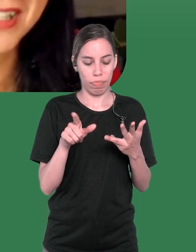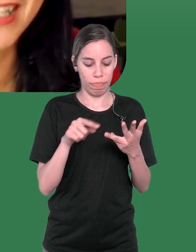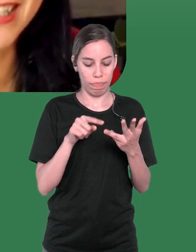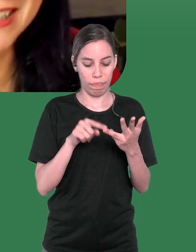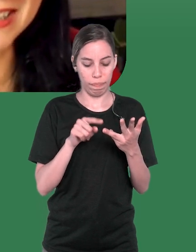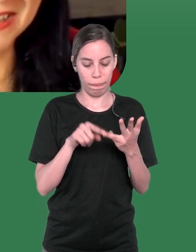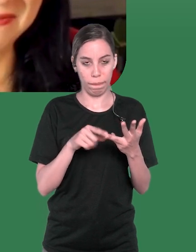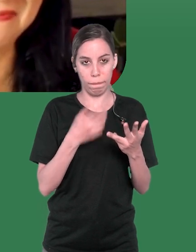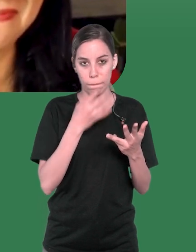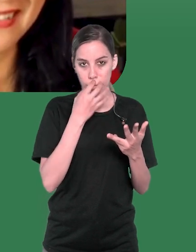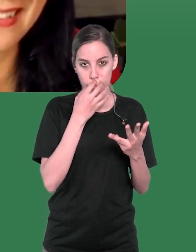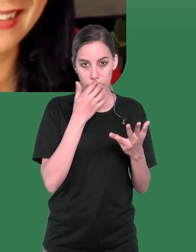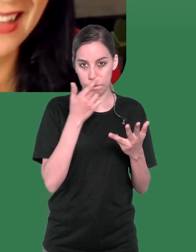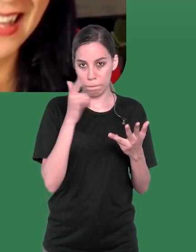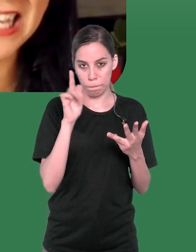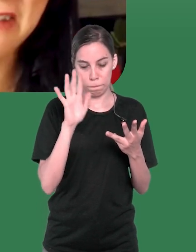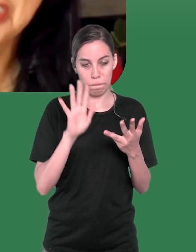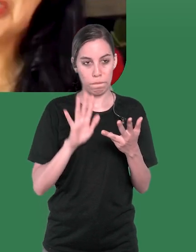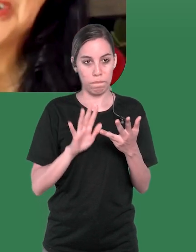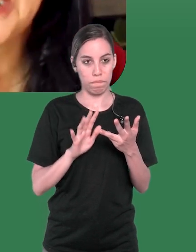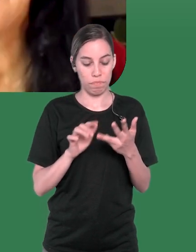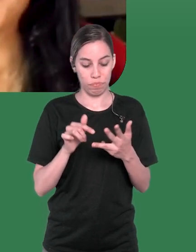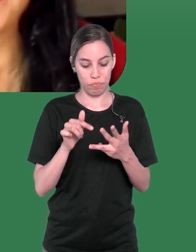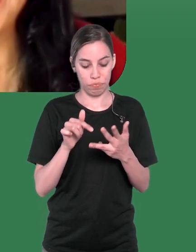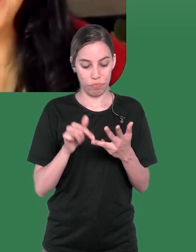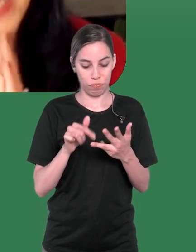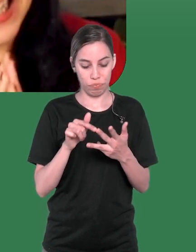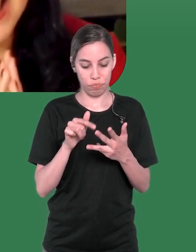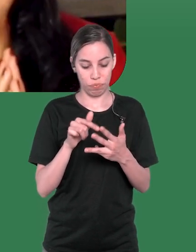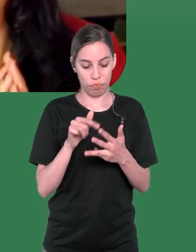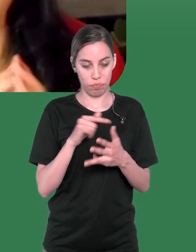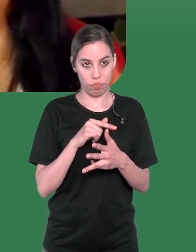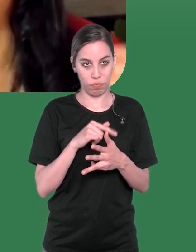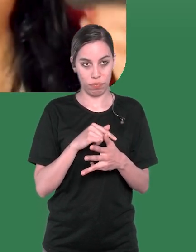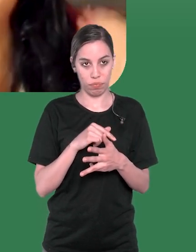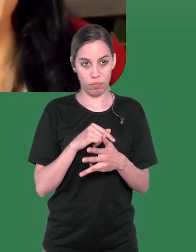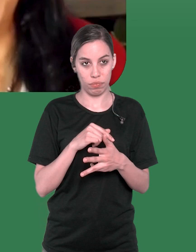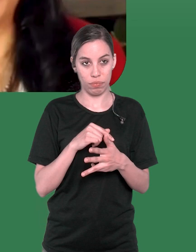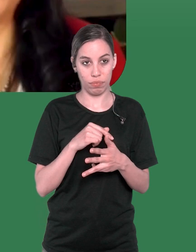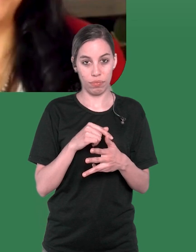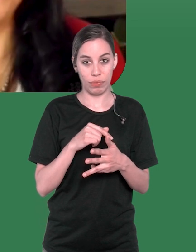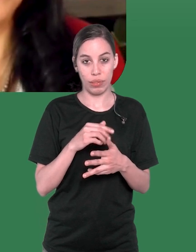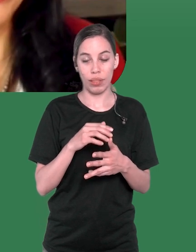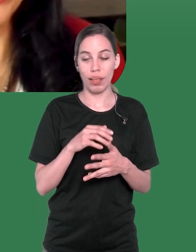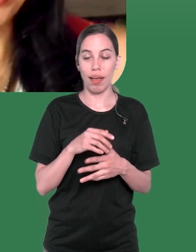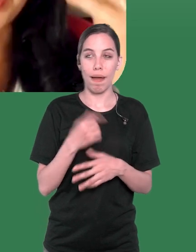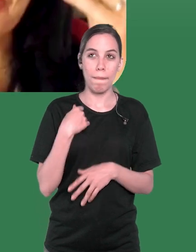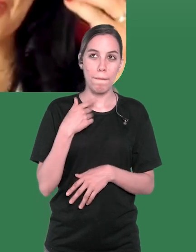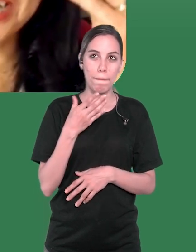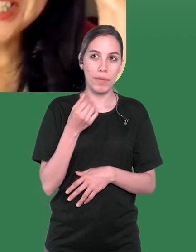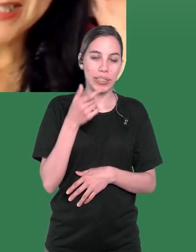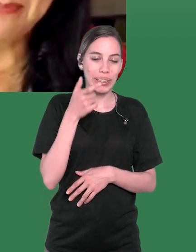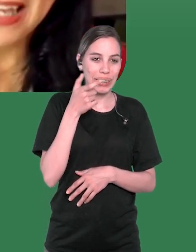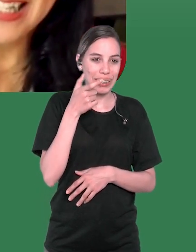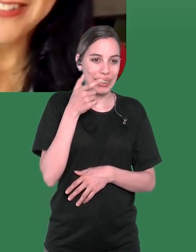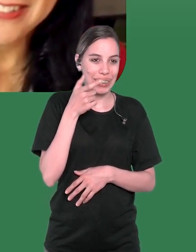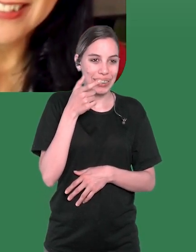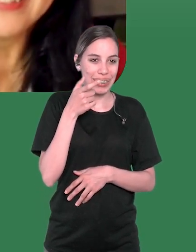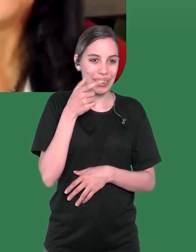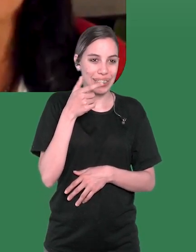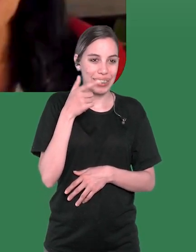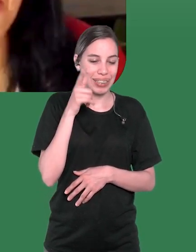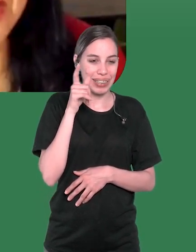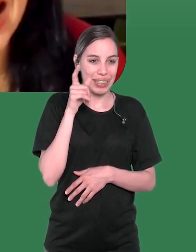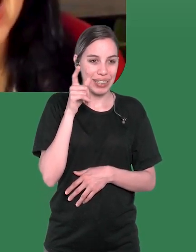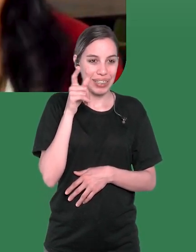Spaniel inglês. E é muito curioso porque a Lalinha era uma mistura, né, de Cocker Spaniel